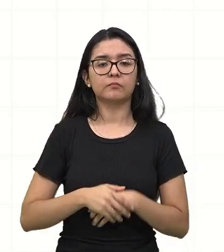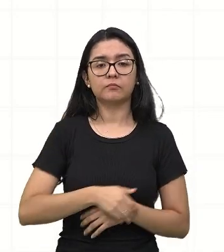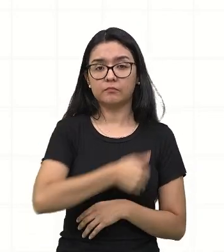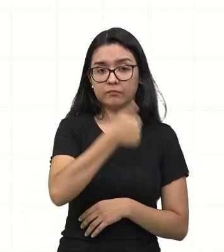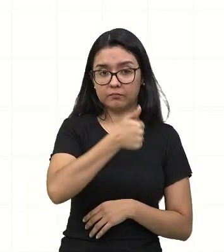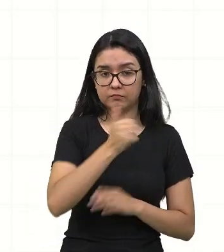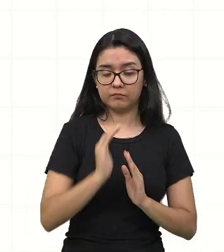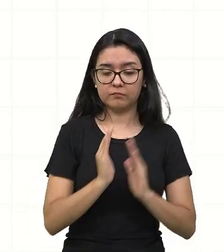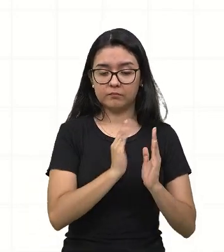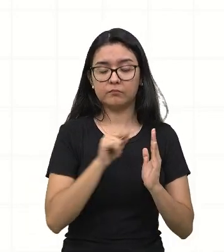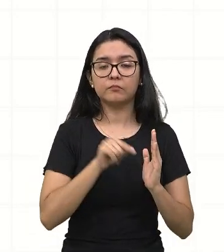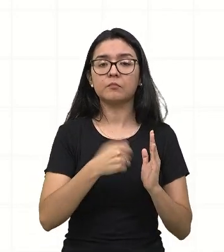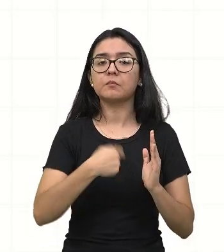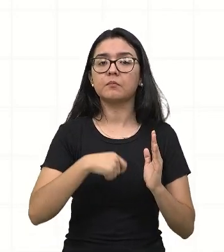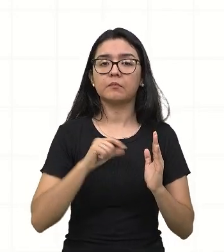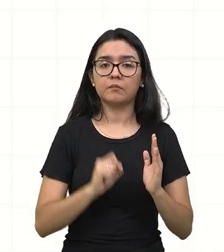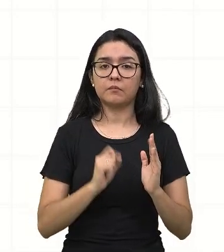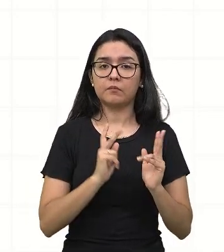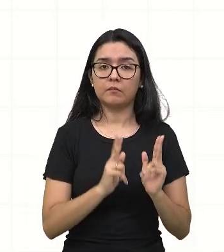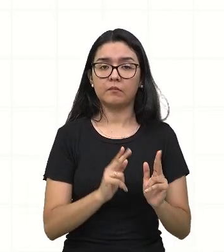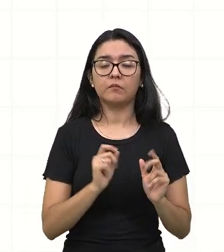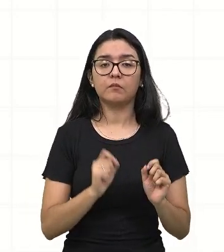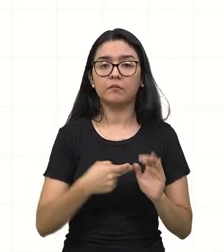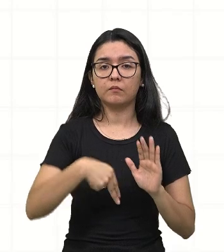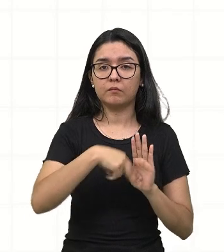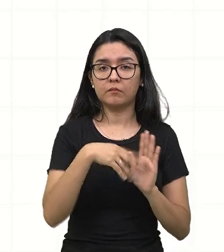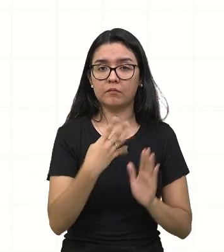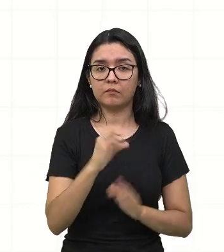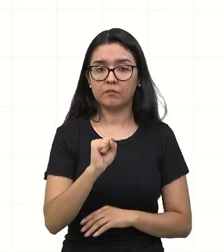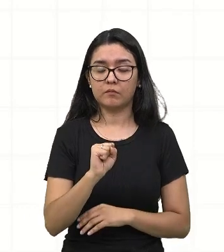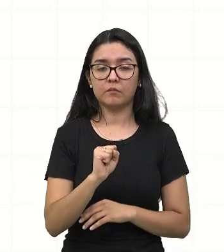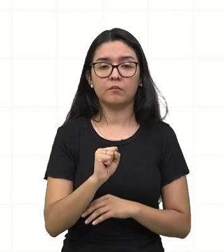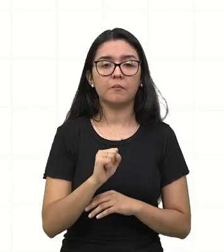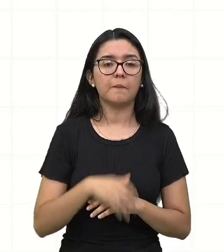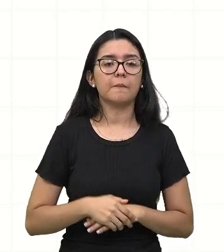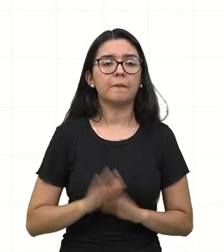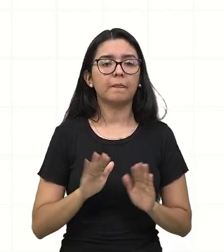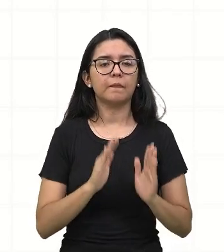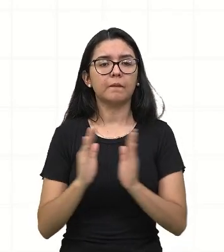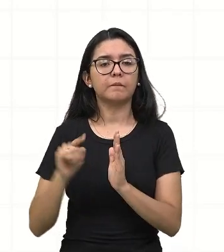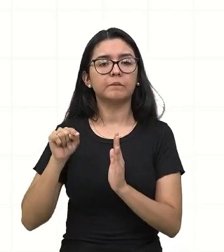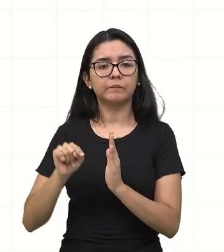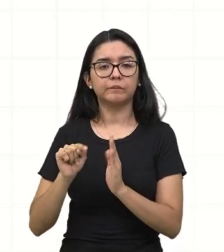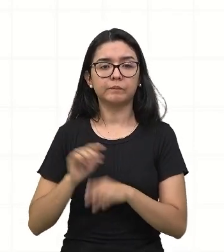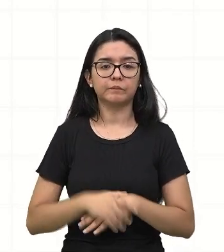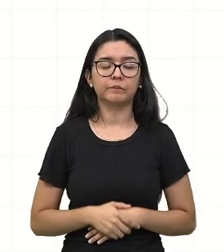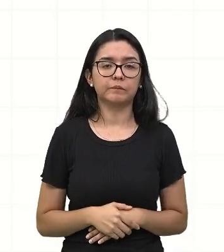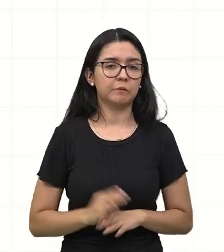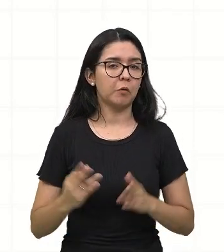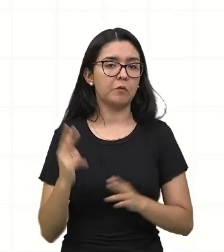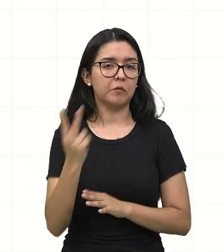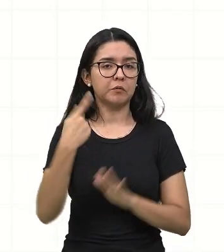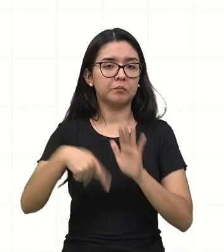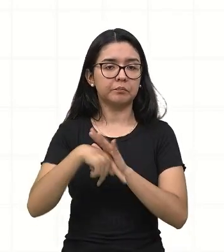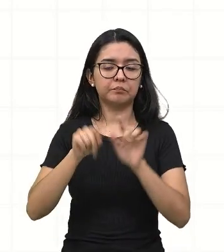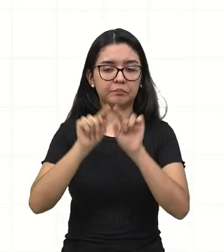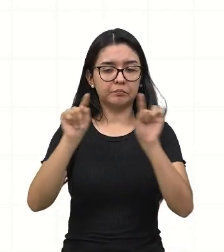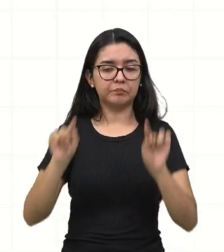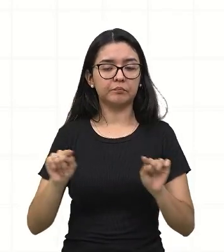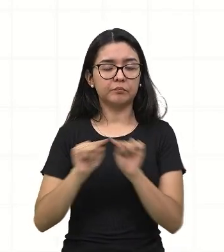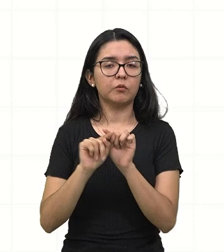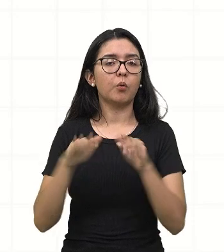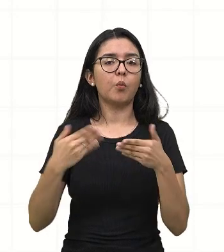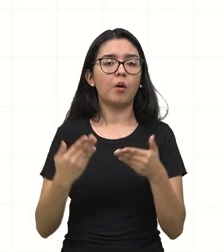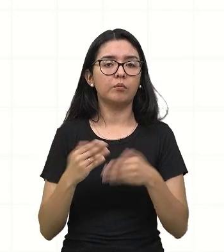membro, obrigatoriamente, deve ser igual a 48. Quanto vale aqui o nosso termo desconhecido, nosso